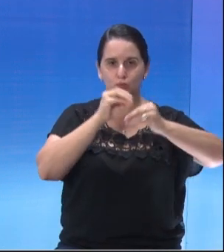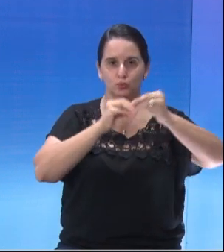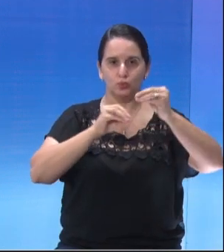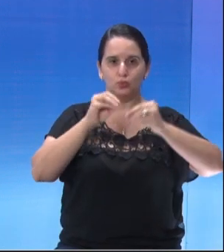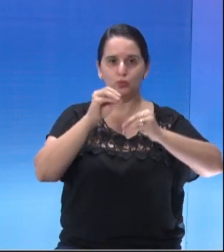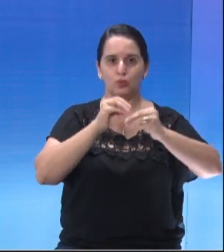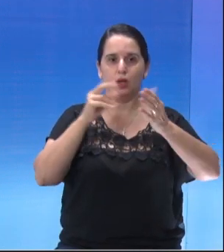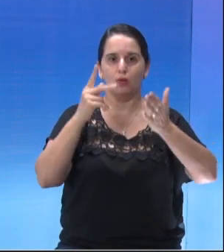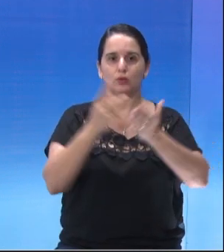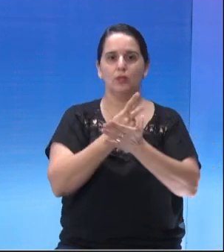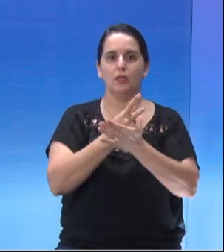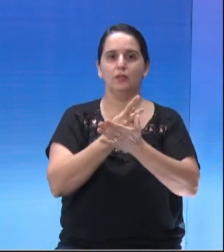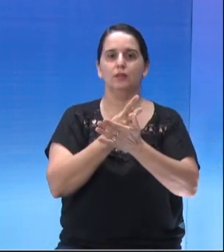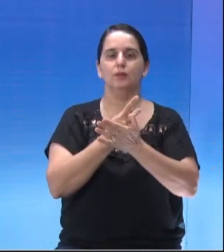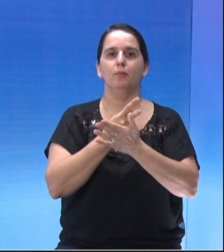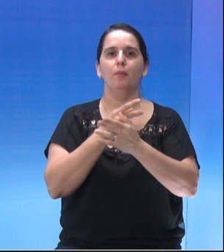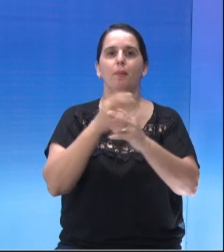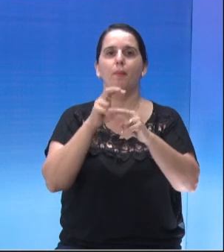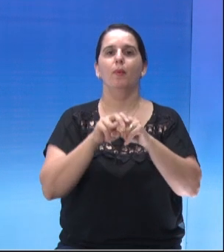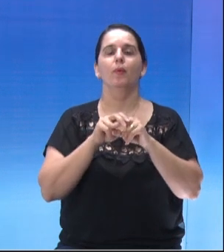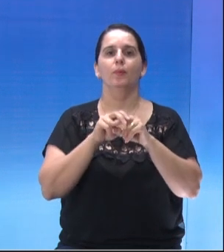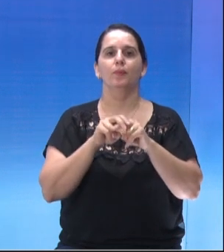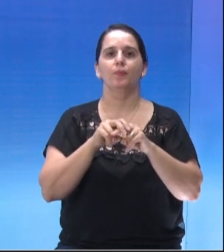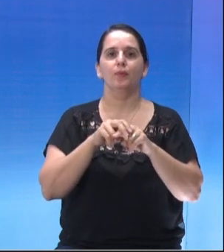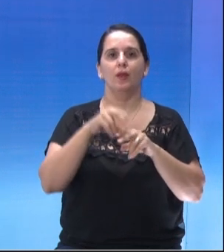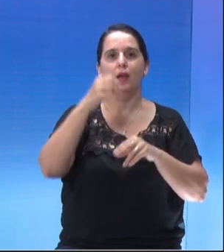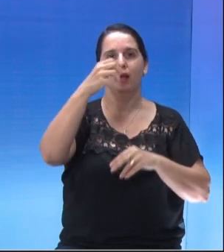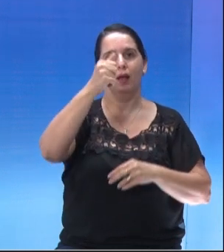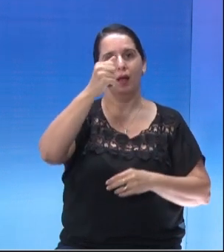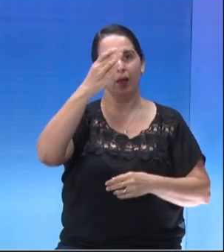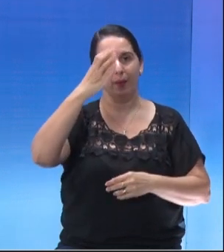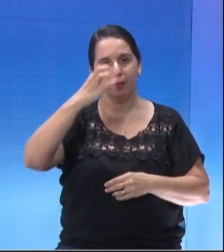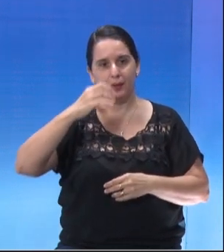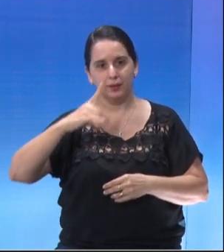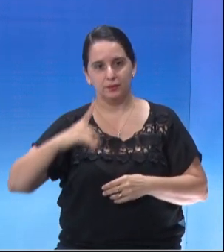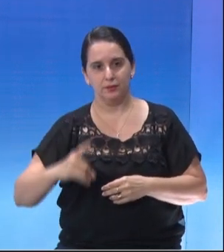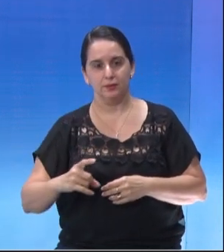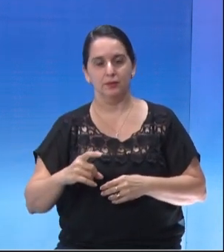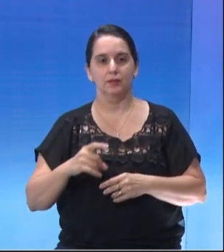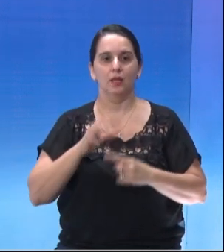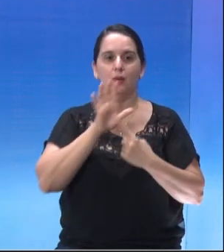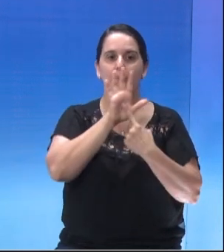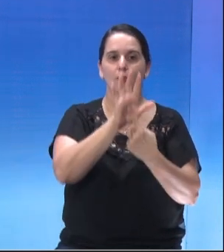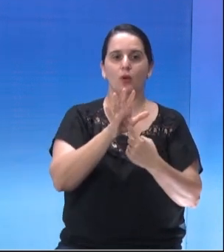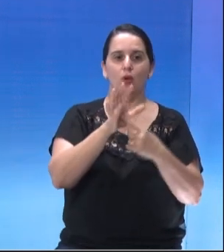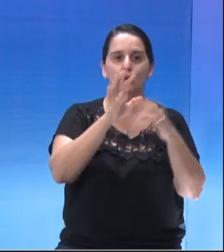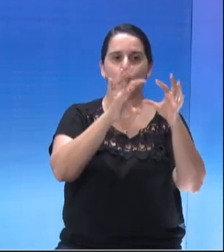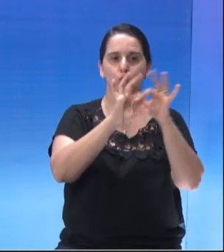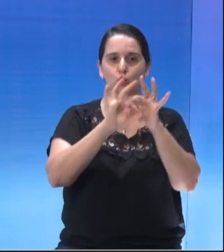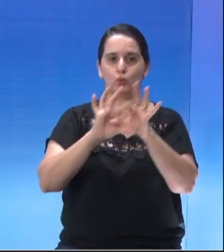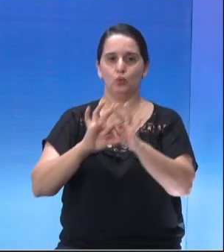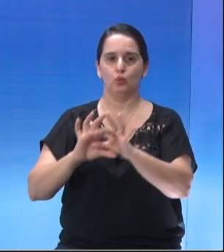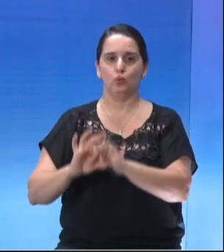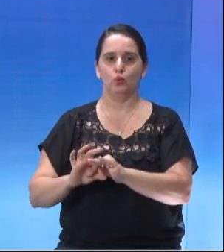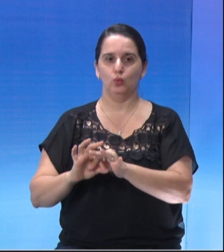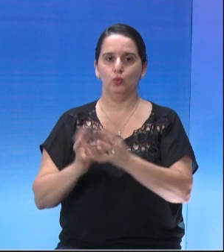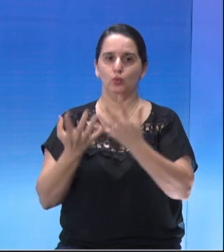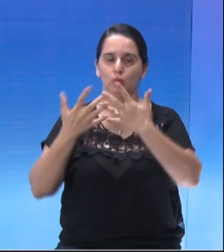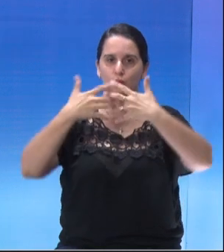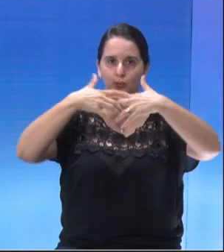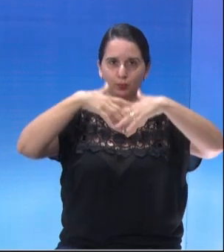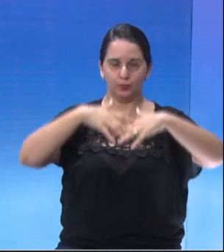de condensação ocorre por, e dá nossas alternativas. Ele fala alguns tipos de ligações e alguns tipos